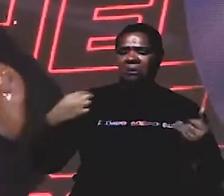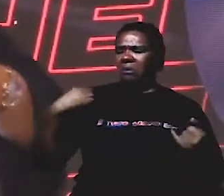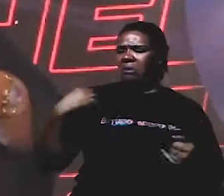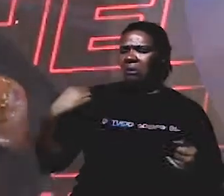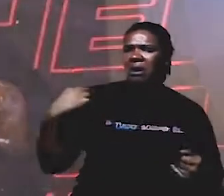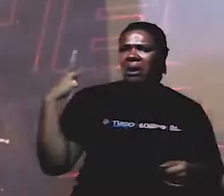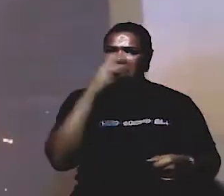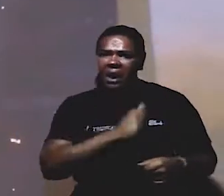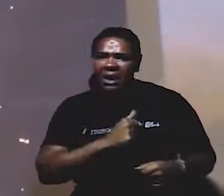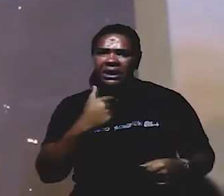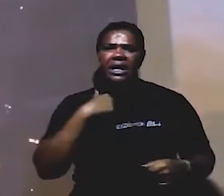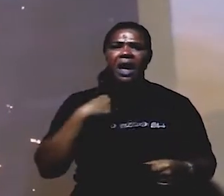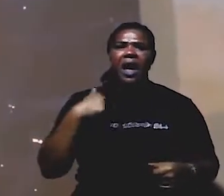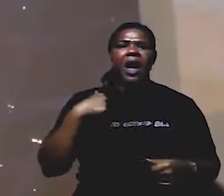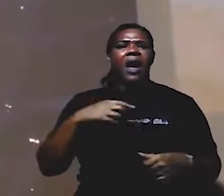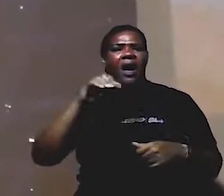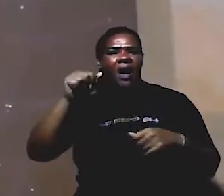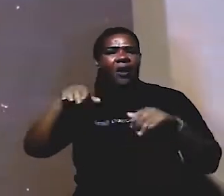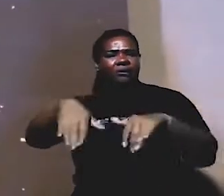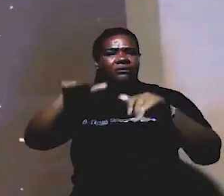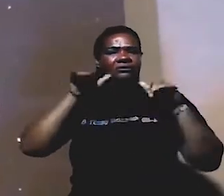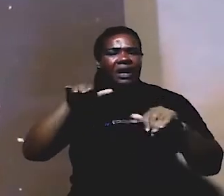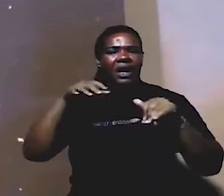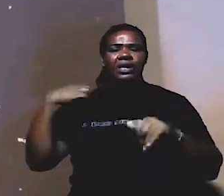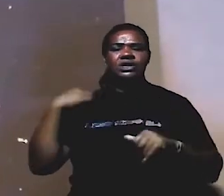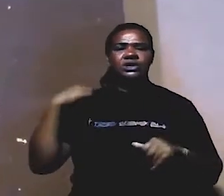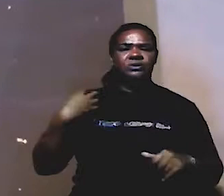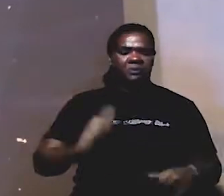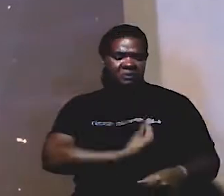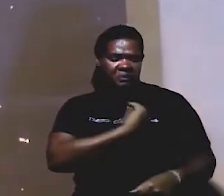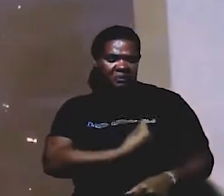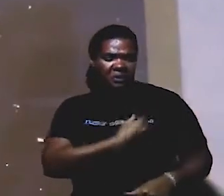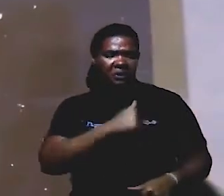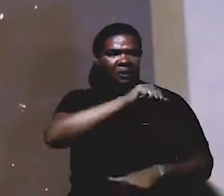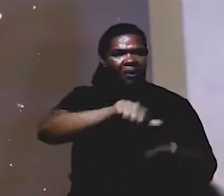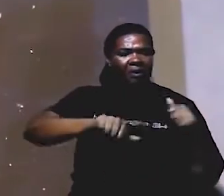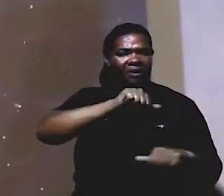altar trata o meu espírito. Eu estou falando de estrutura de altar.